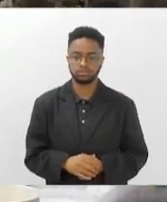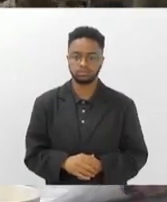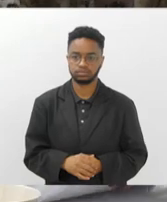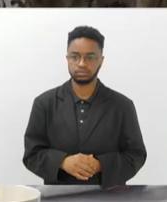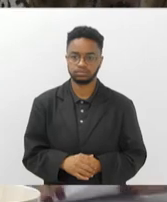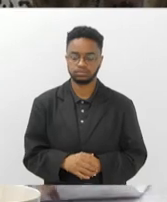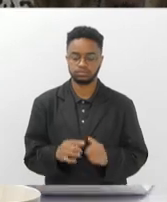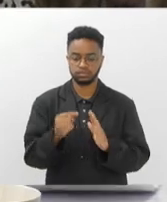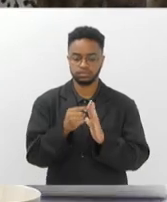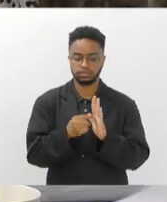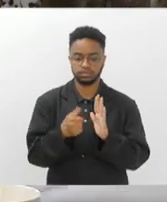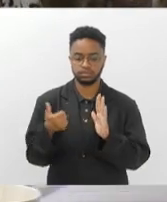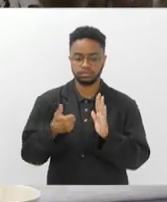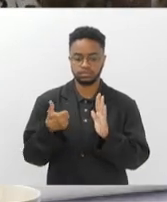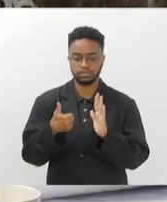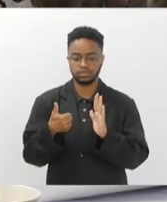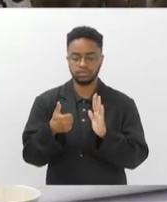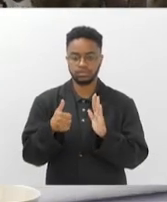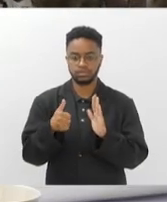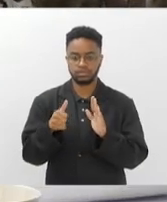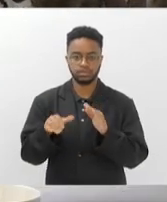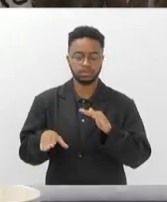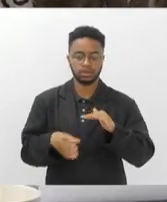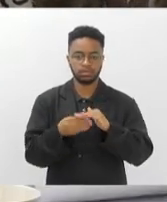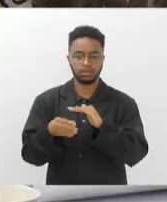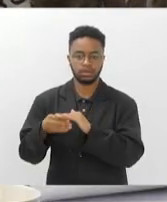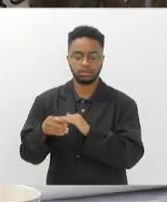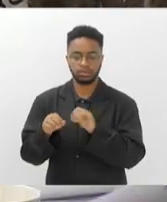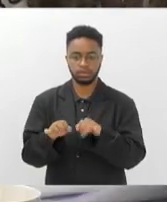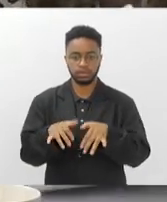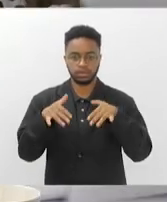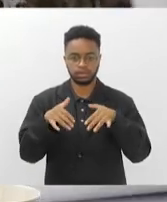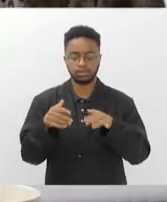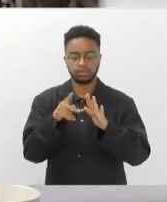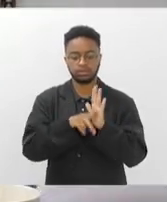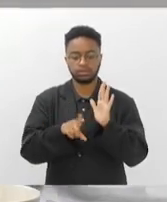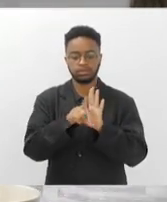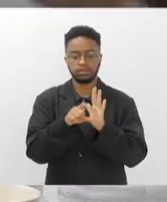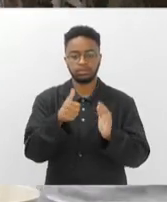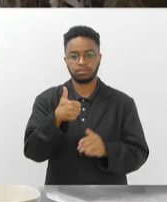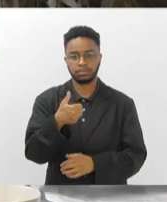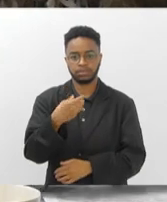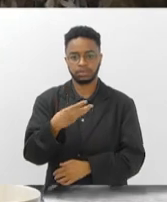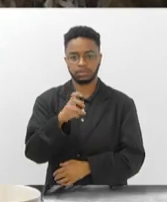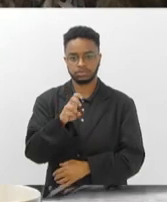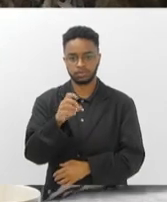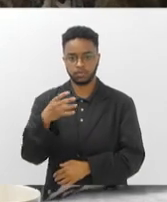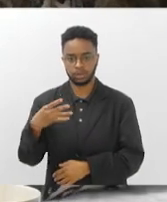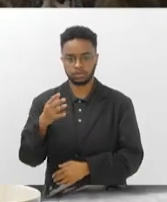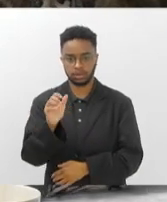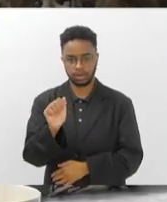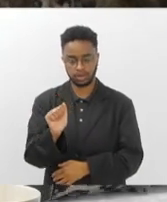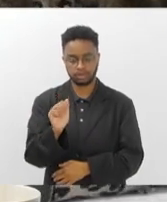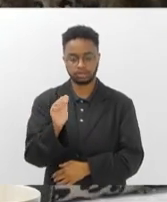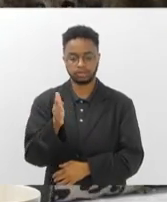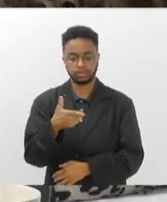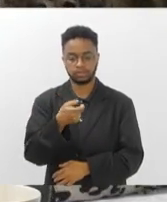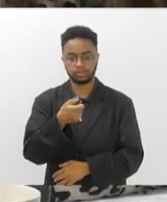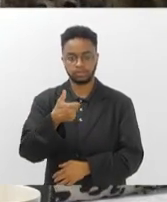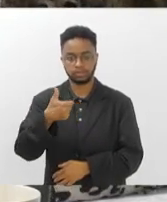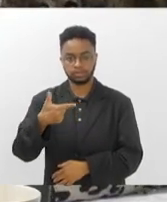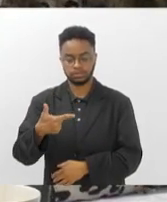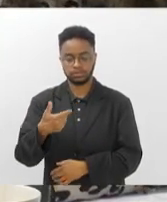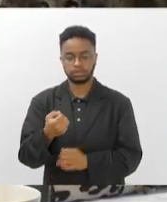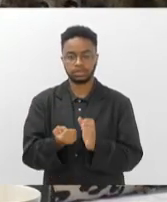É o item 1, emendas de plenário ao projeto de lei número 1354-A, de 2012, de autoria